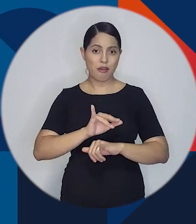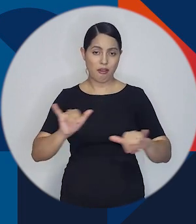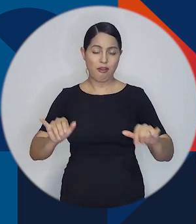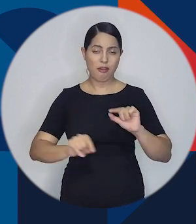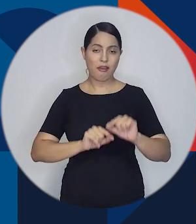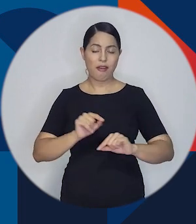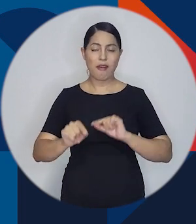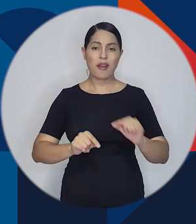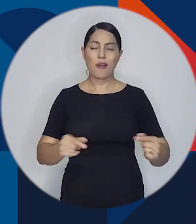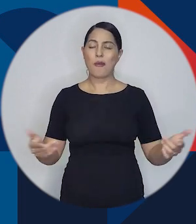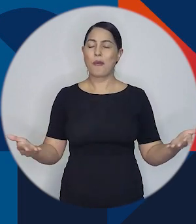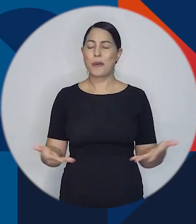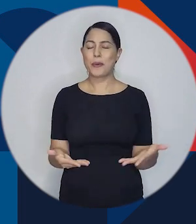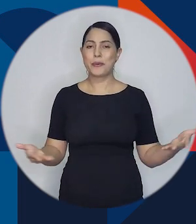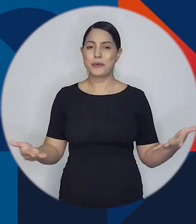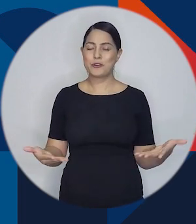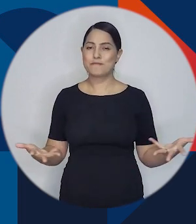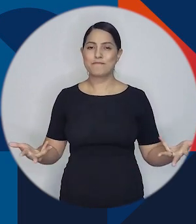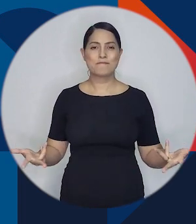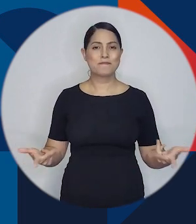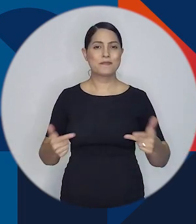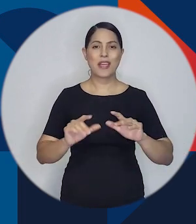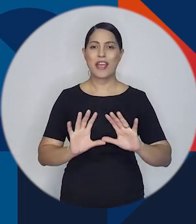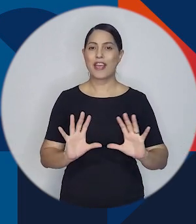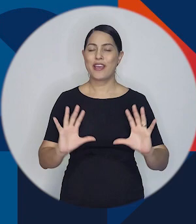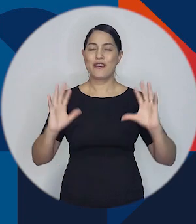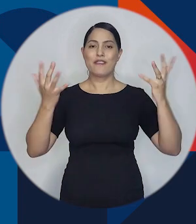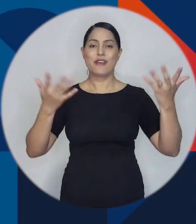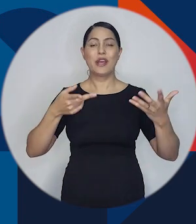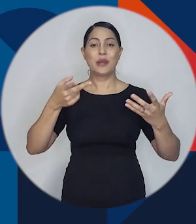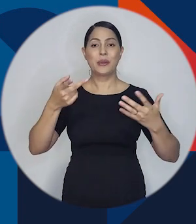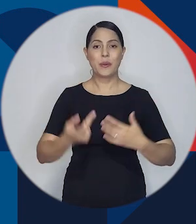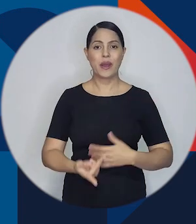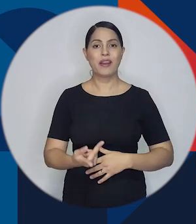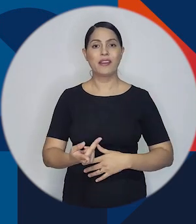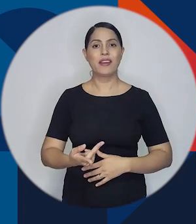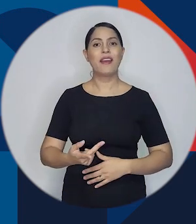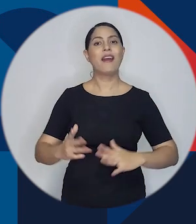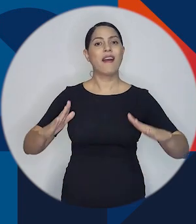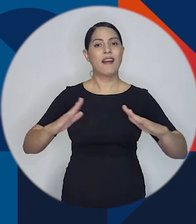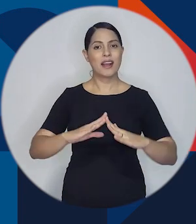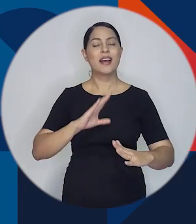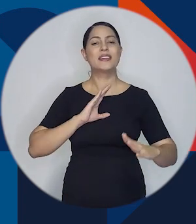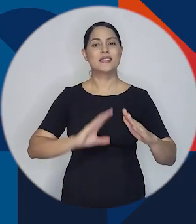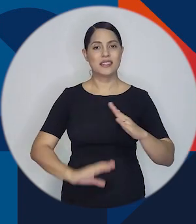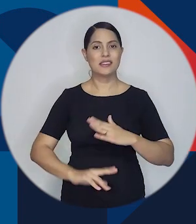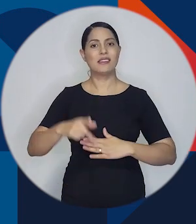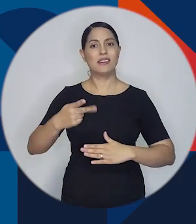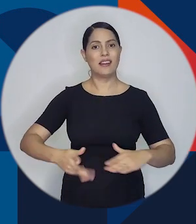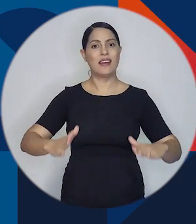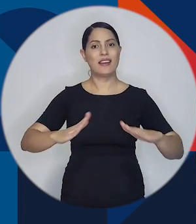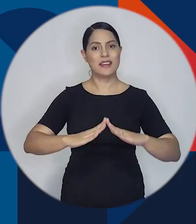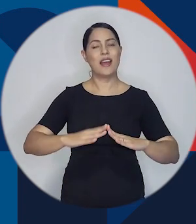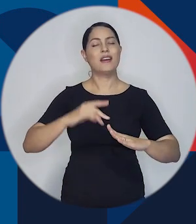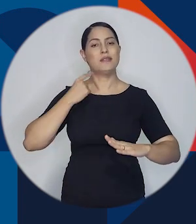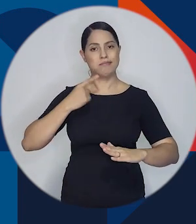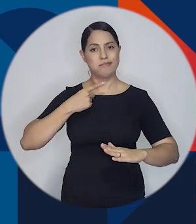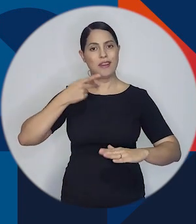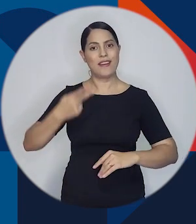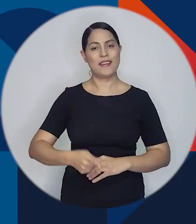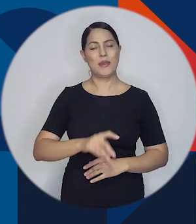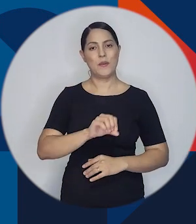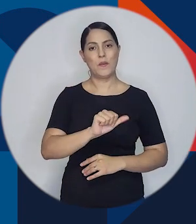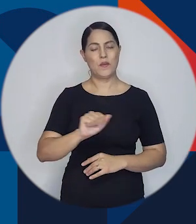da OAB, que para mim é uma honra enorme poder realizar esse evento dentro da Casa da Cidadania, dentro da Casa